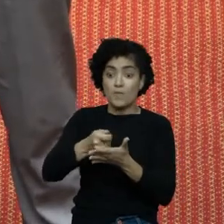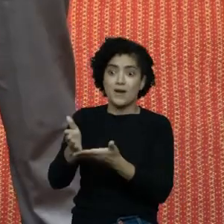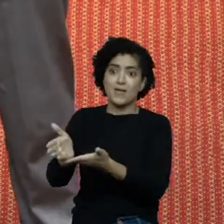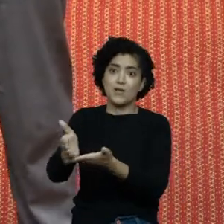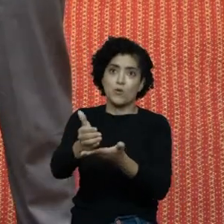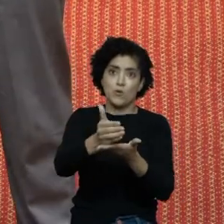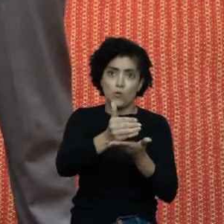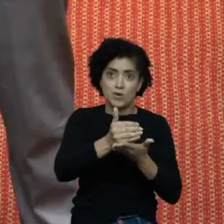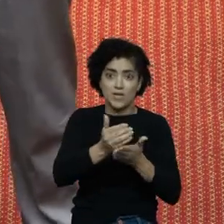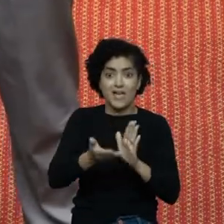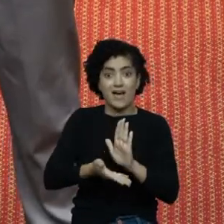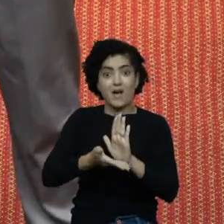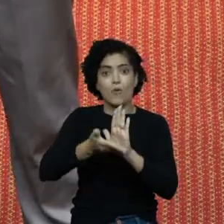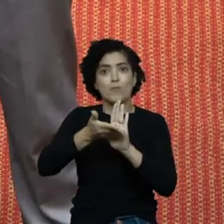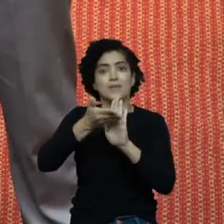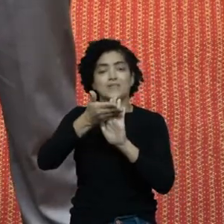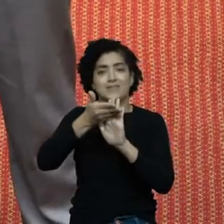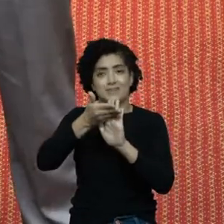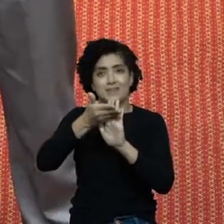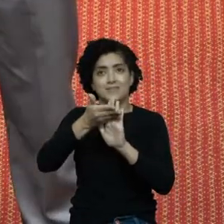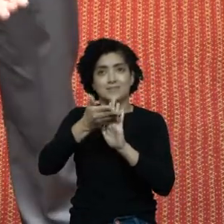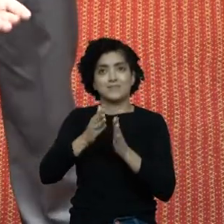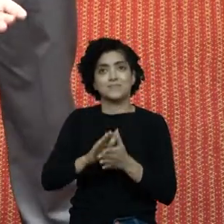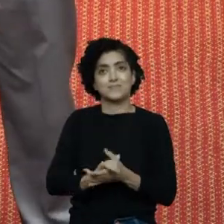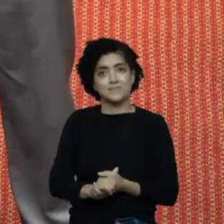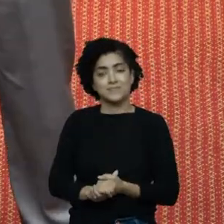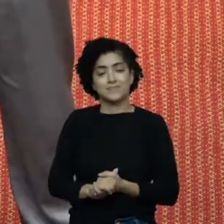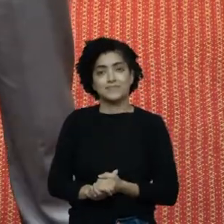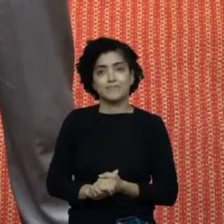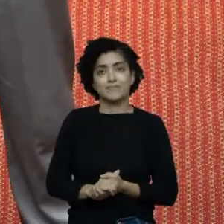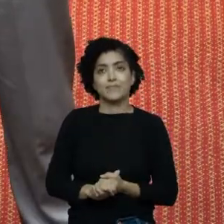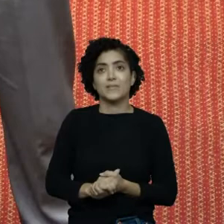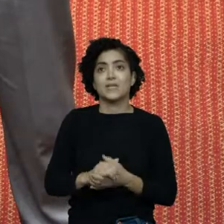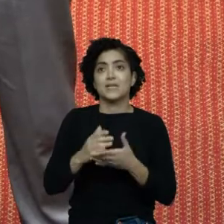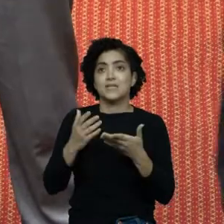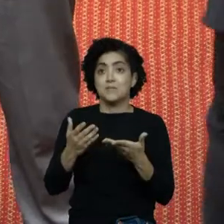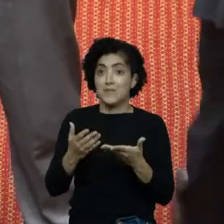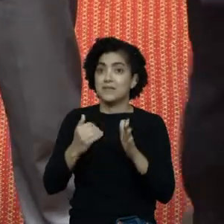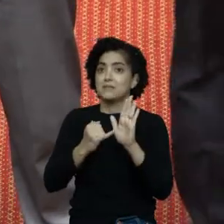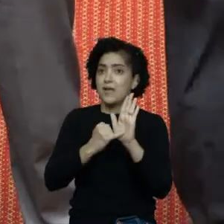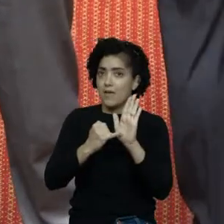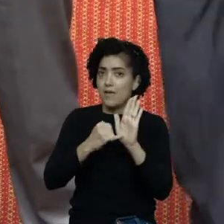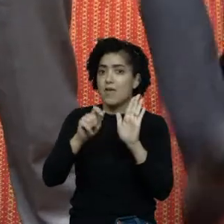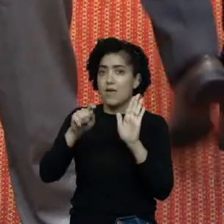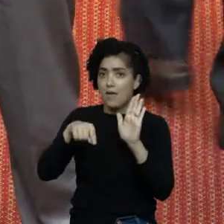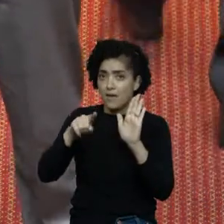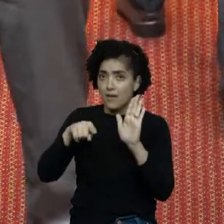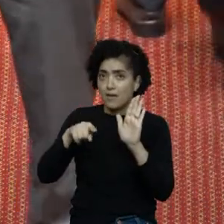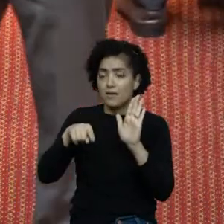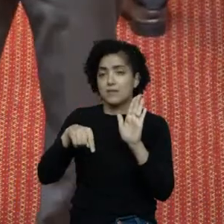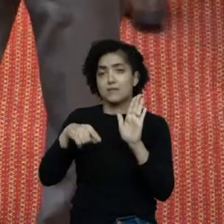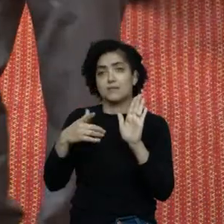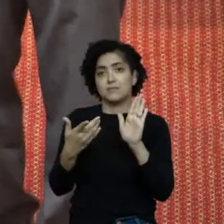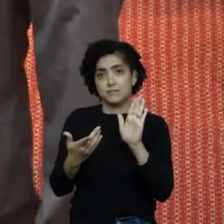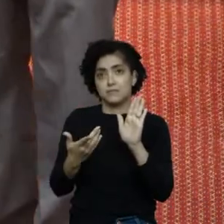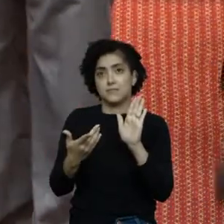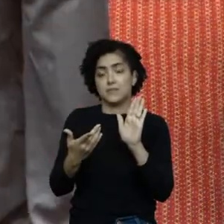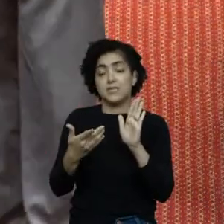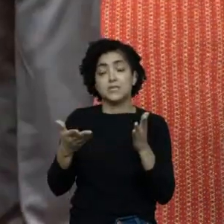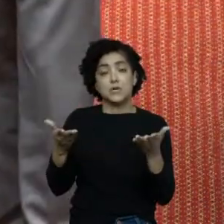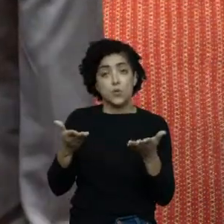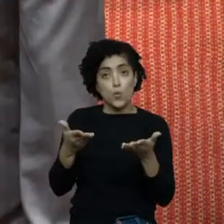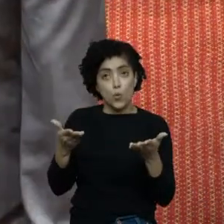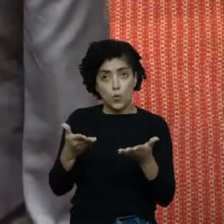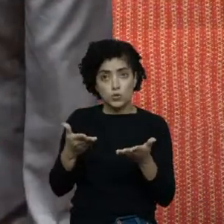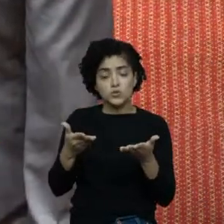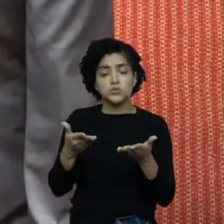ou Vamos aumentar a dívida pública cobrando mais importa amanhã mas é imposto não tem mágica não tem mágica Então hoje